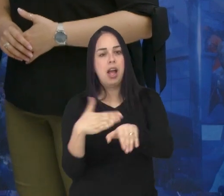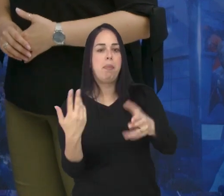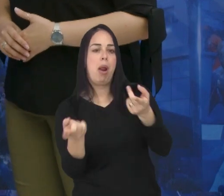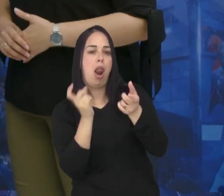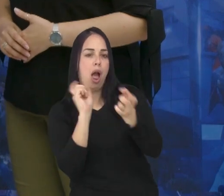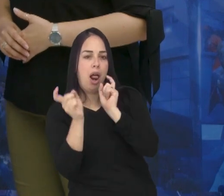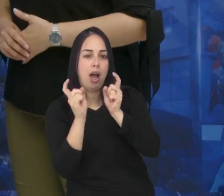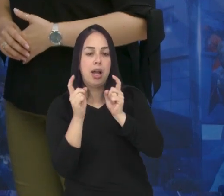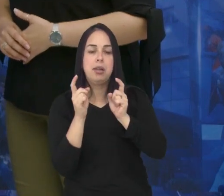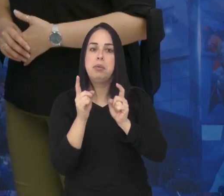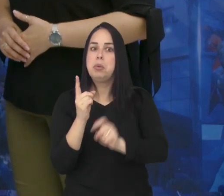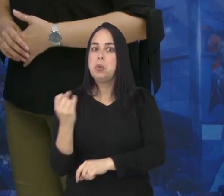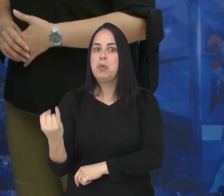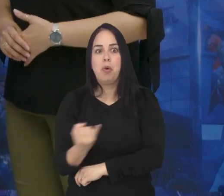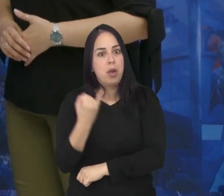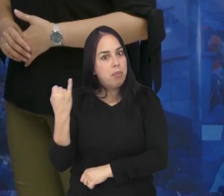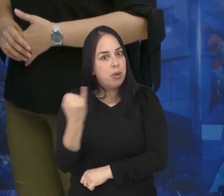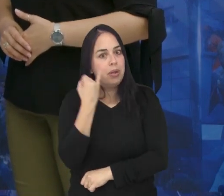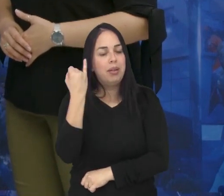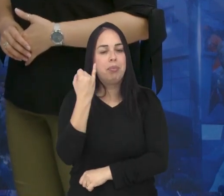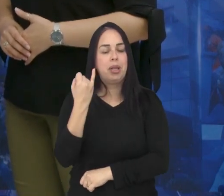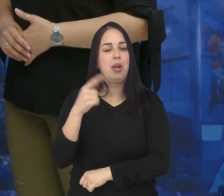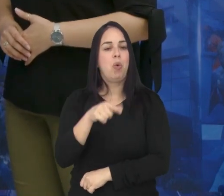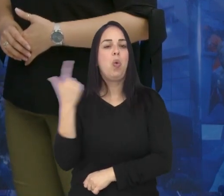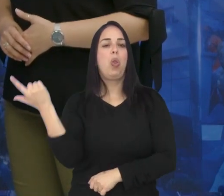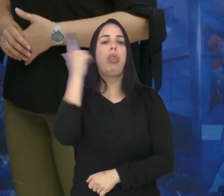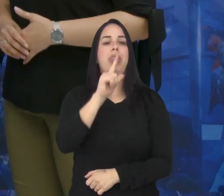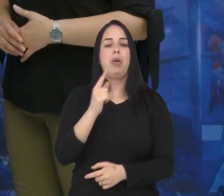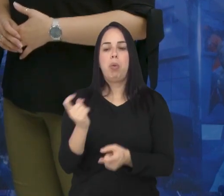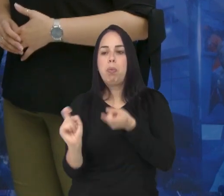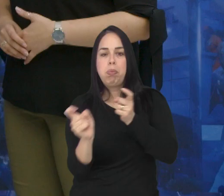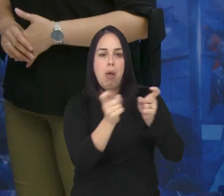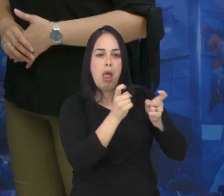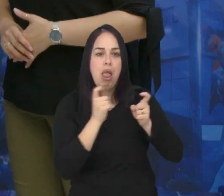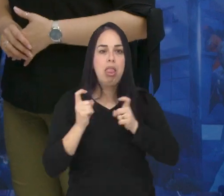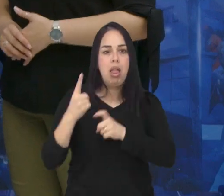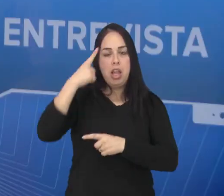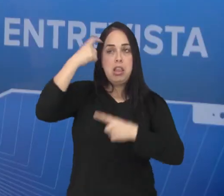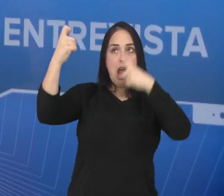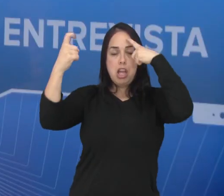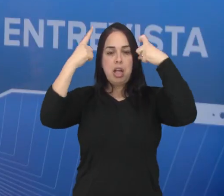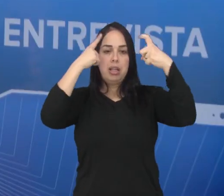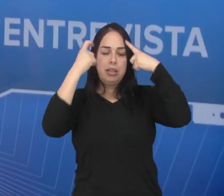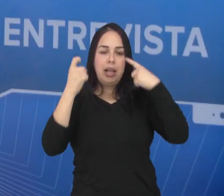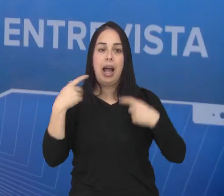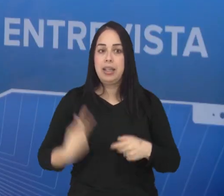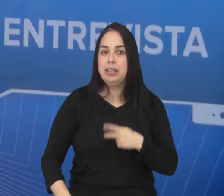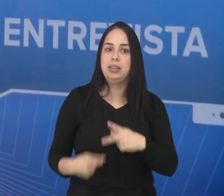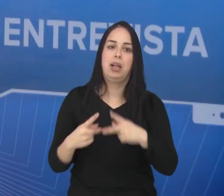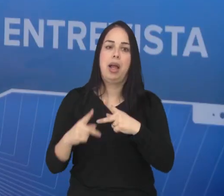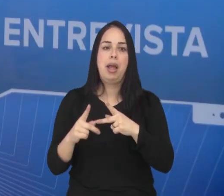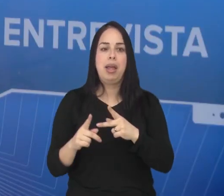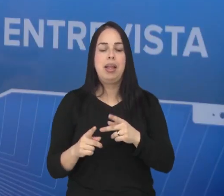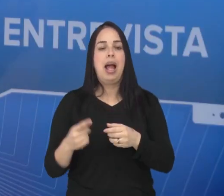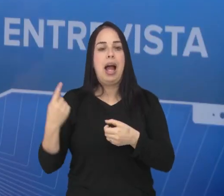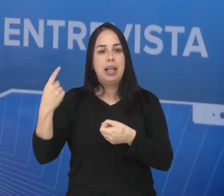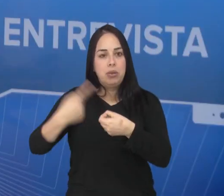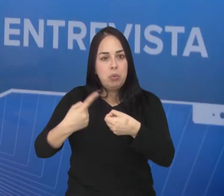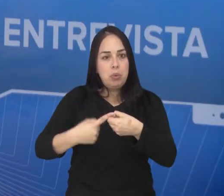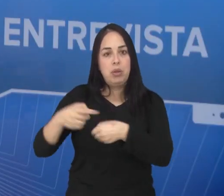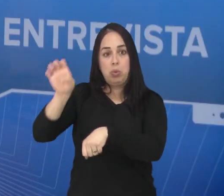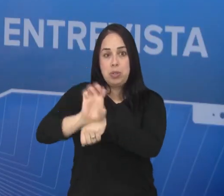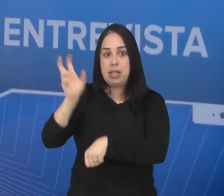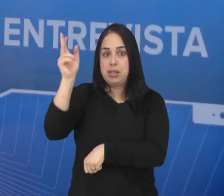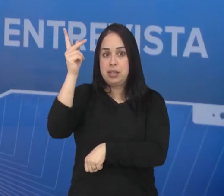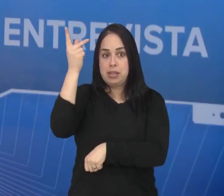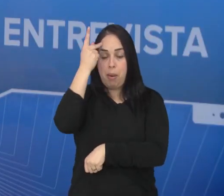foi muito importante porque surgiu várias ideias de projetos de lei, né? Ali São José dos Campos é uma das primeiras cidades no estado